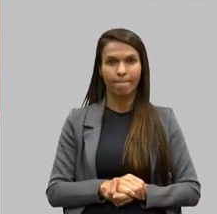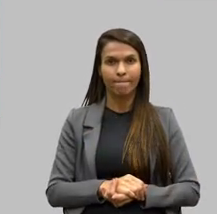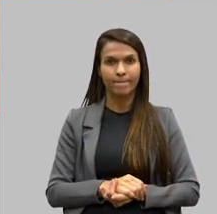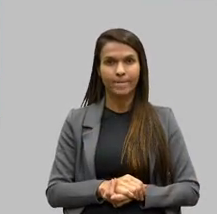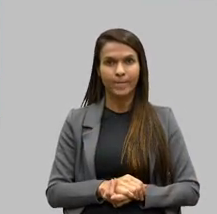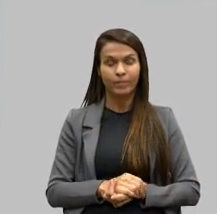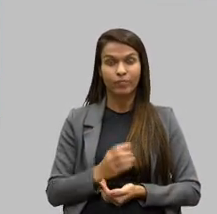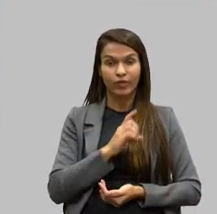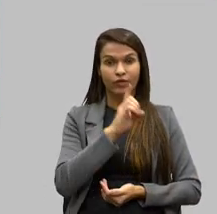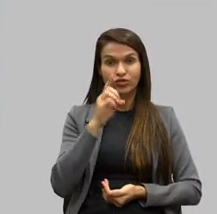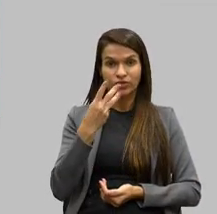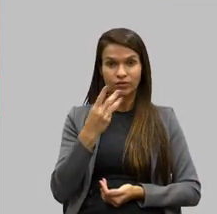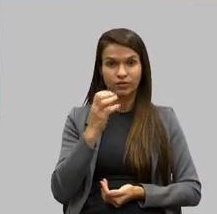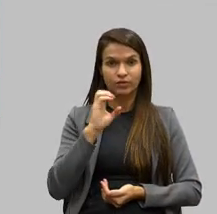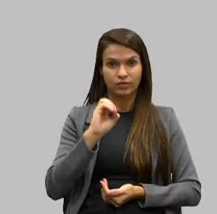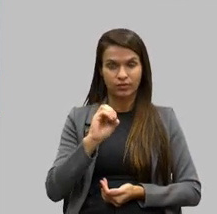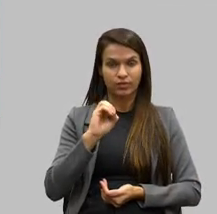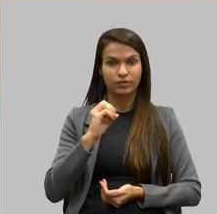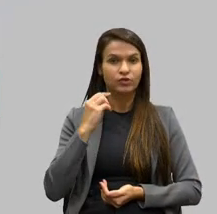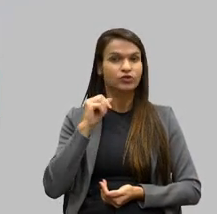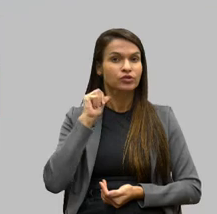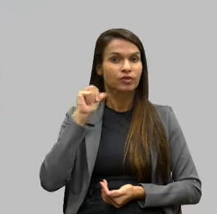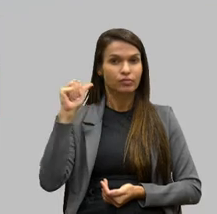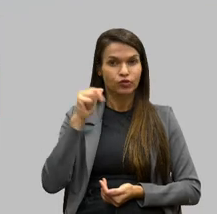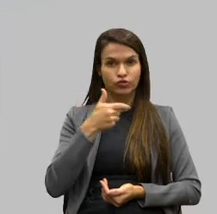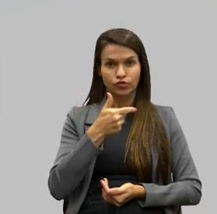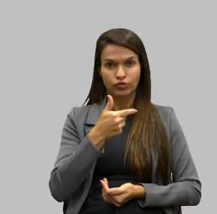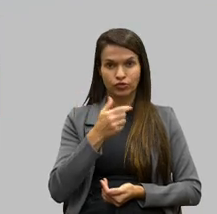Dia 30 de abril de 2024,